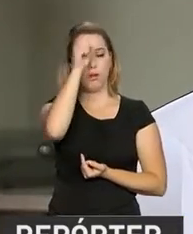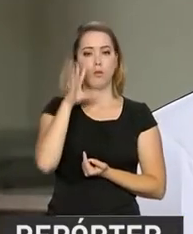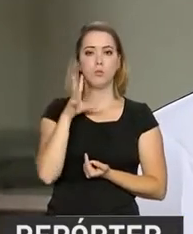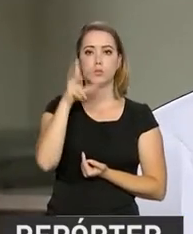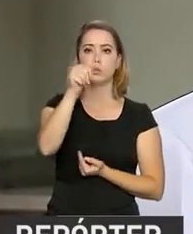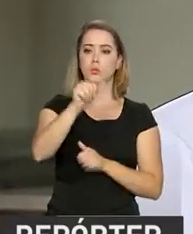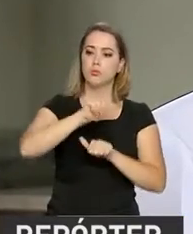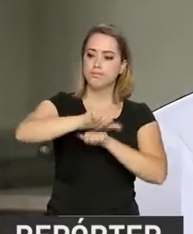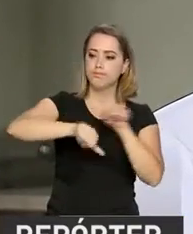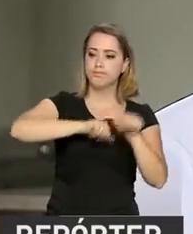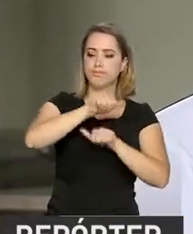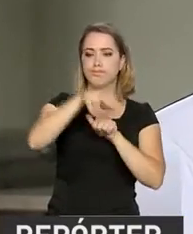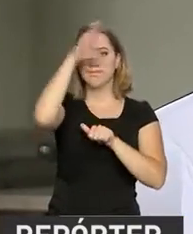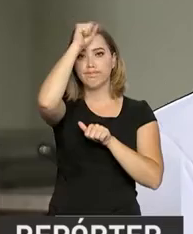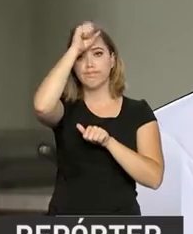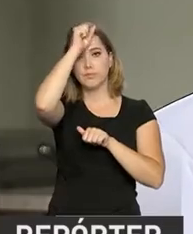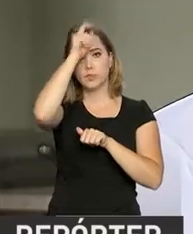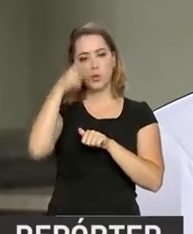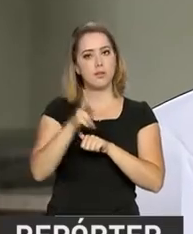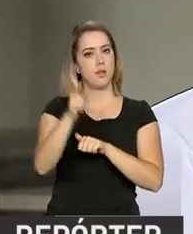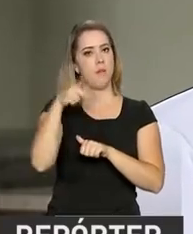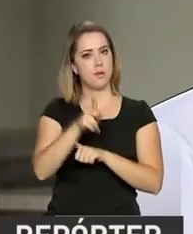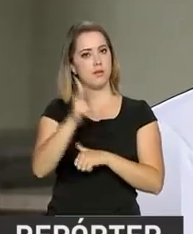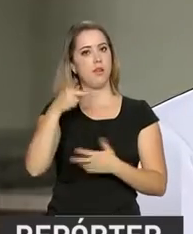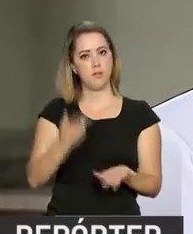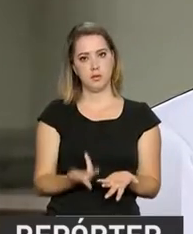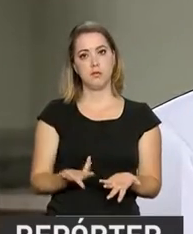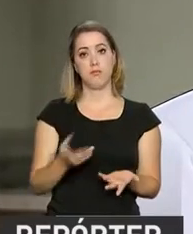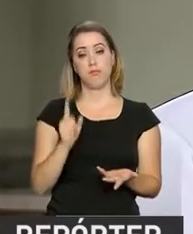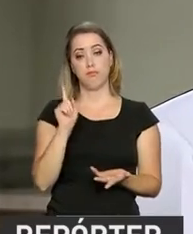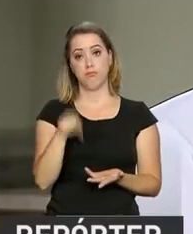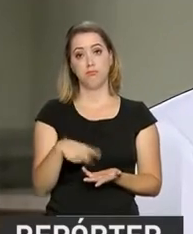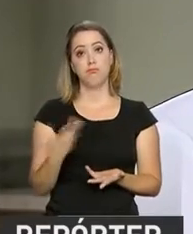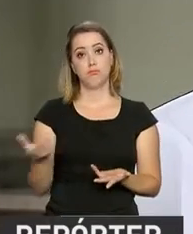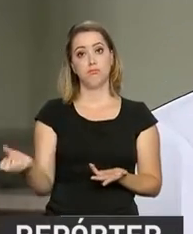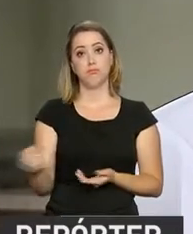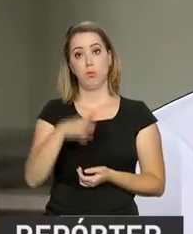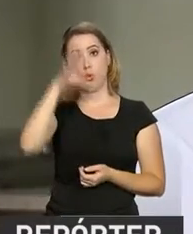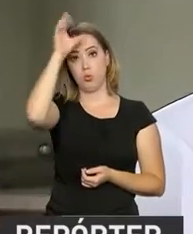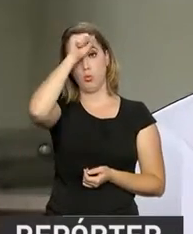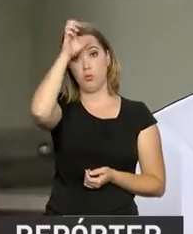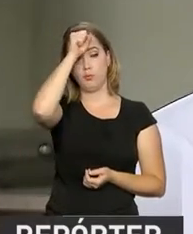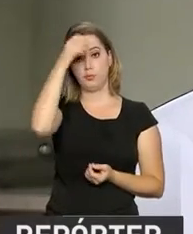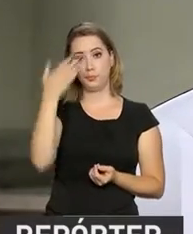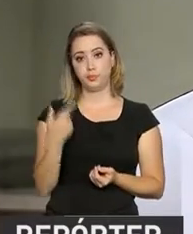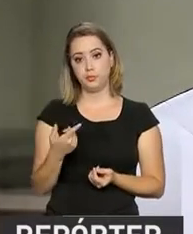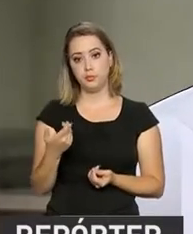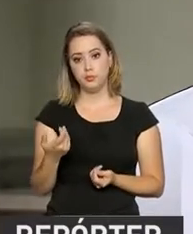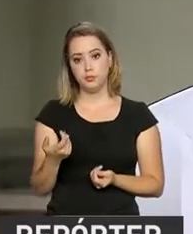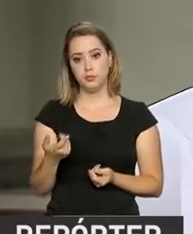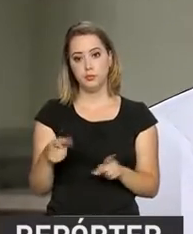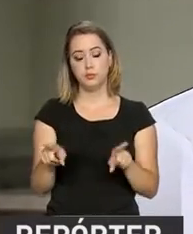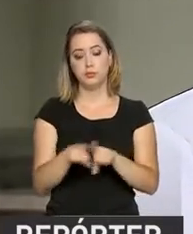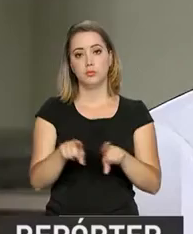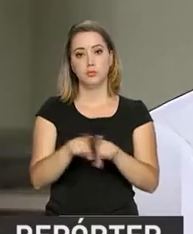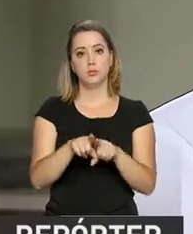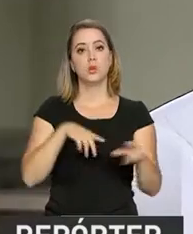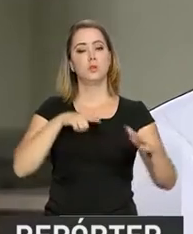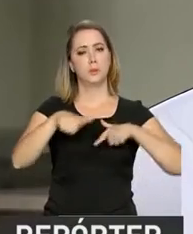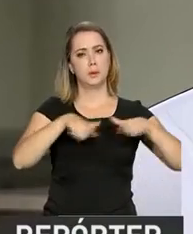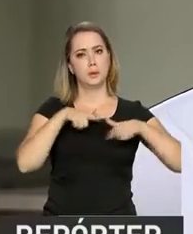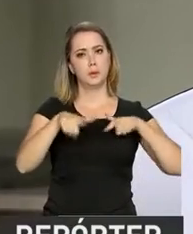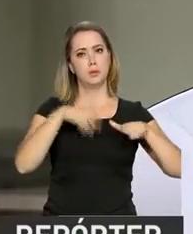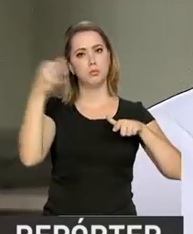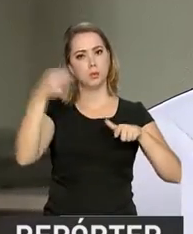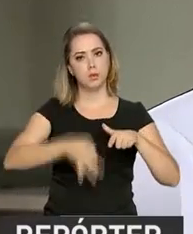sempre a renovação dos estudos, sempre uma atualização dos estudos e a questão da prática